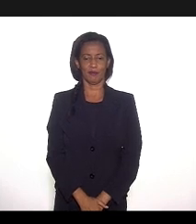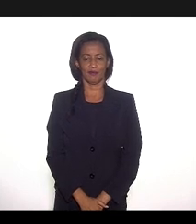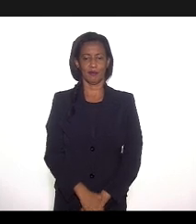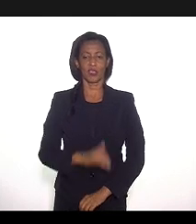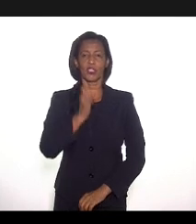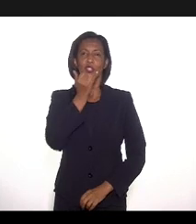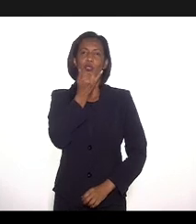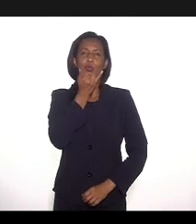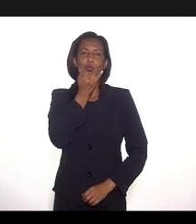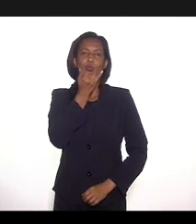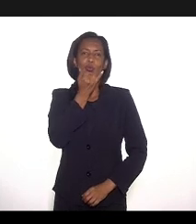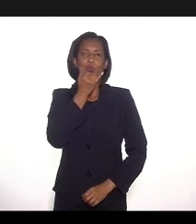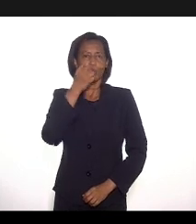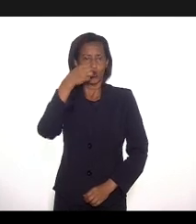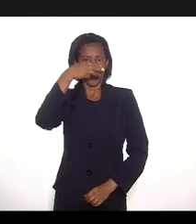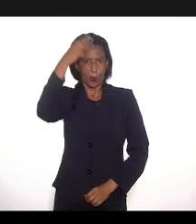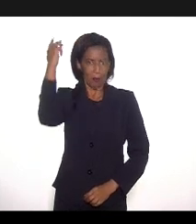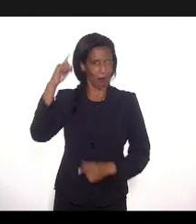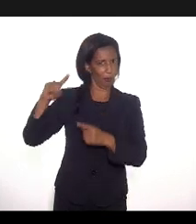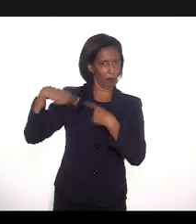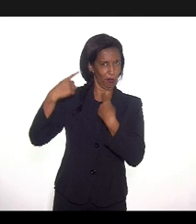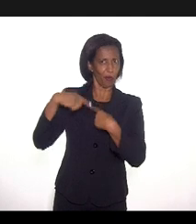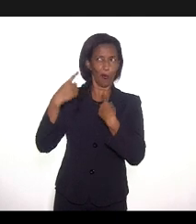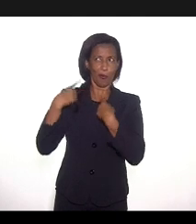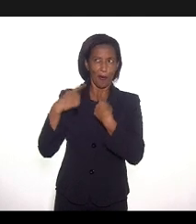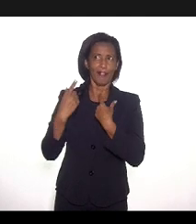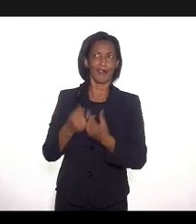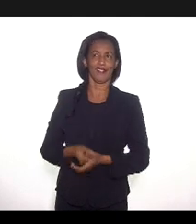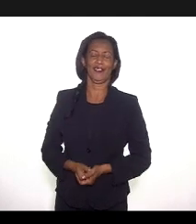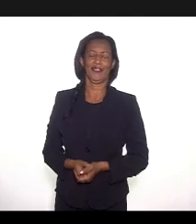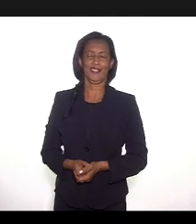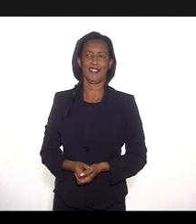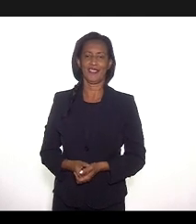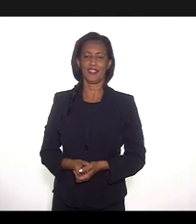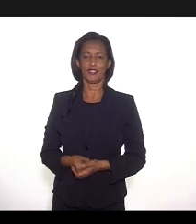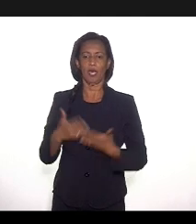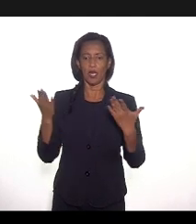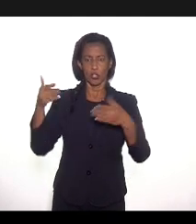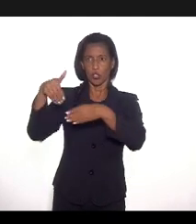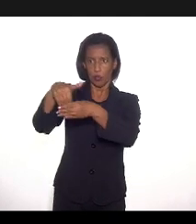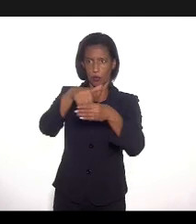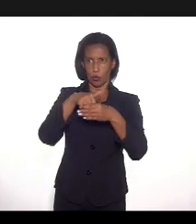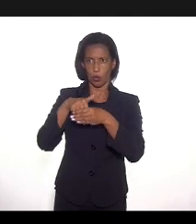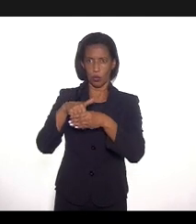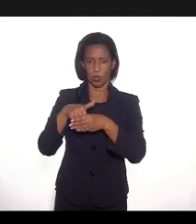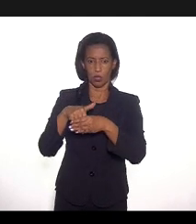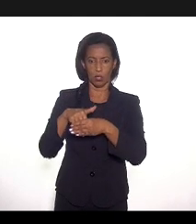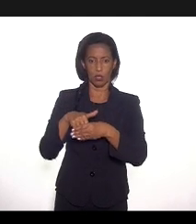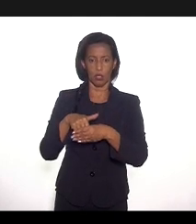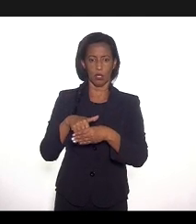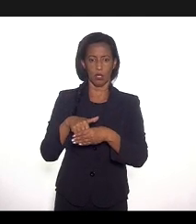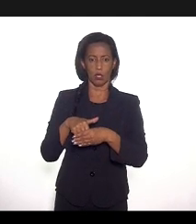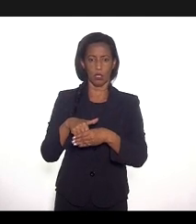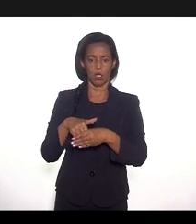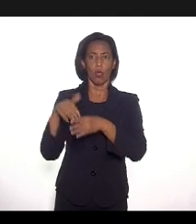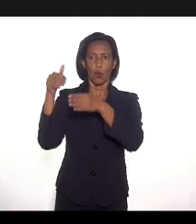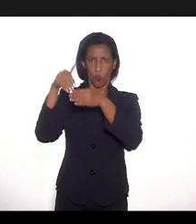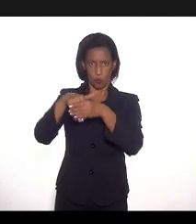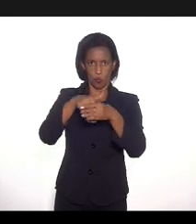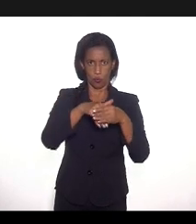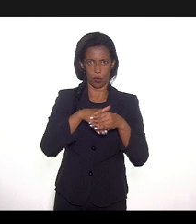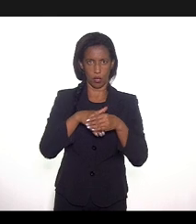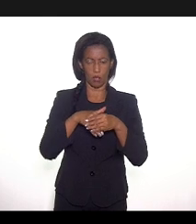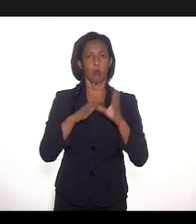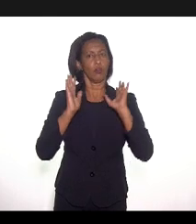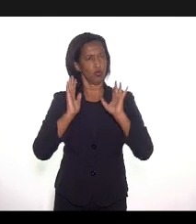Desculpa, Márcio, mas deputado Luiz Paulo provocou, viu? Deputado Márcio, a gente votou então já fez o voto? Votamos pelo não acolhimento do recurso,